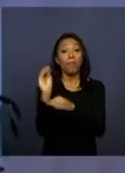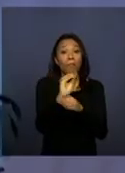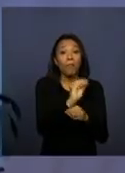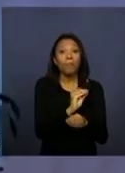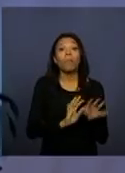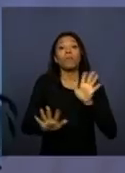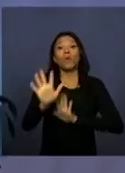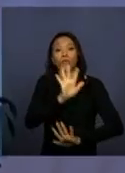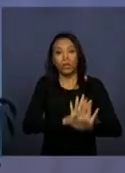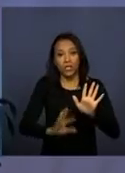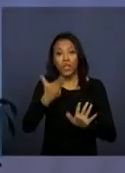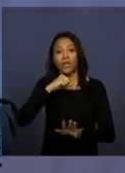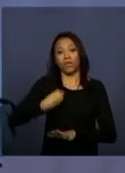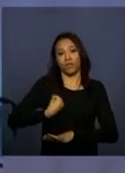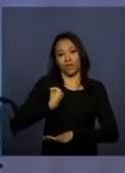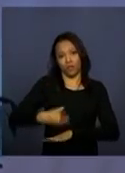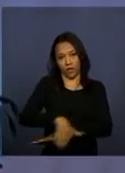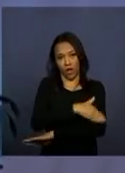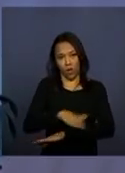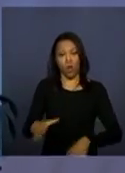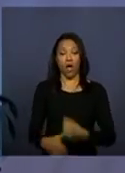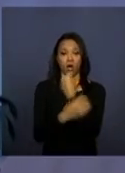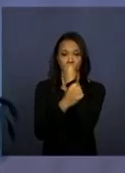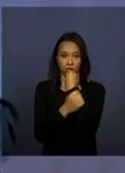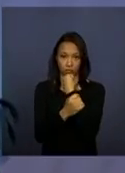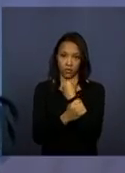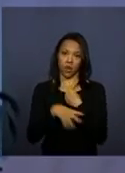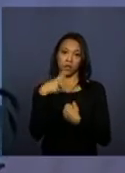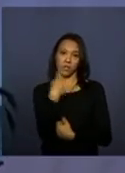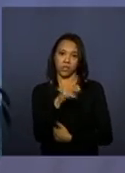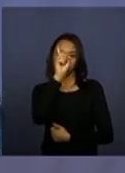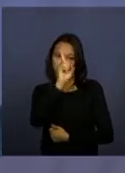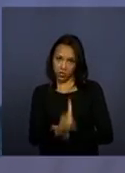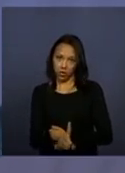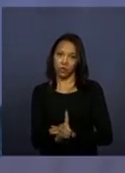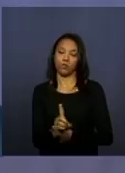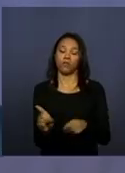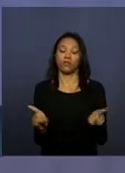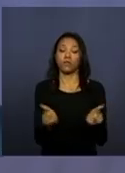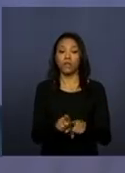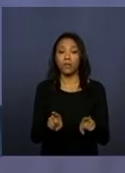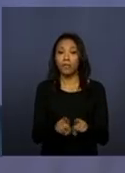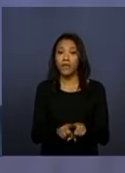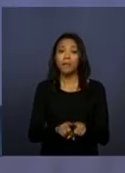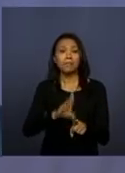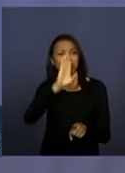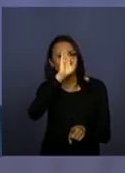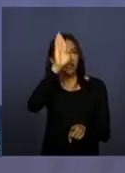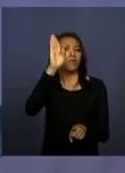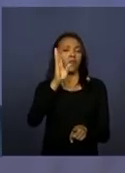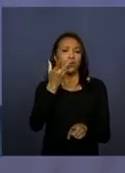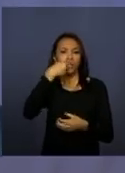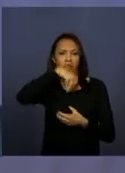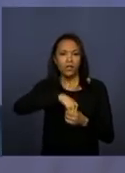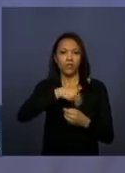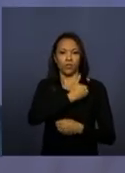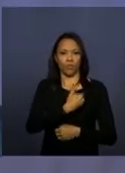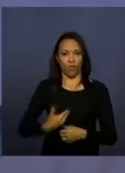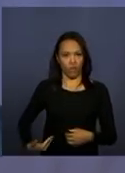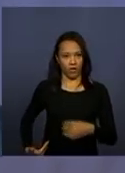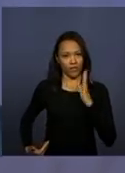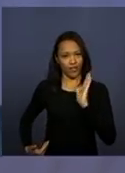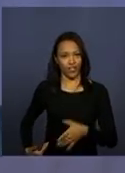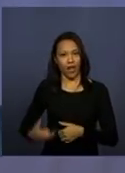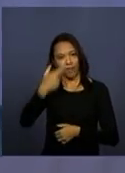rua, a garantia dos seus direitos. Sobretudo, dentro de um governo que tem uma